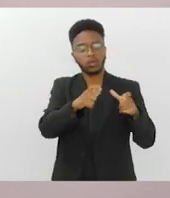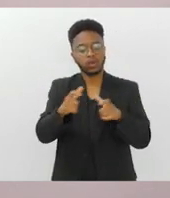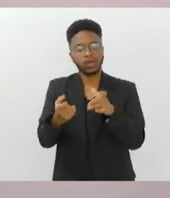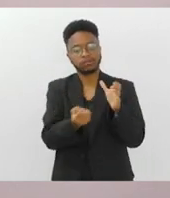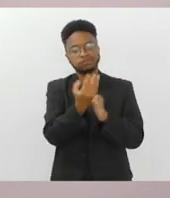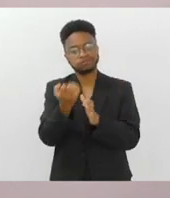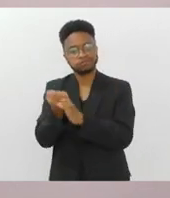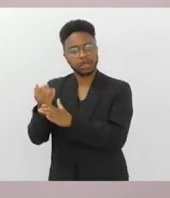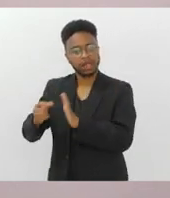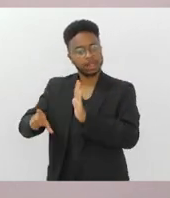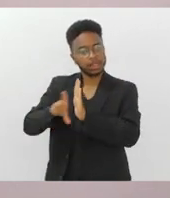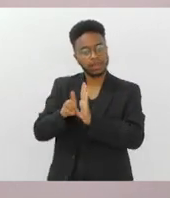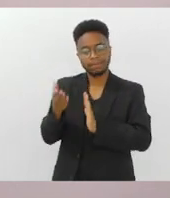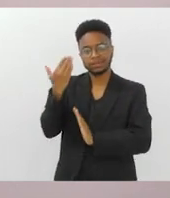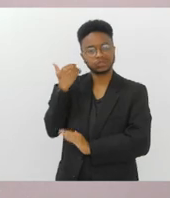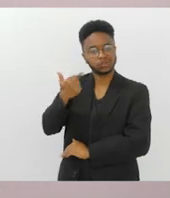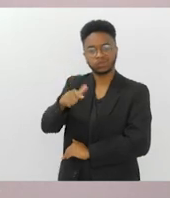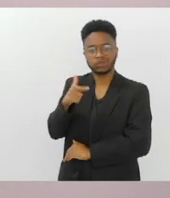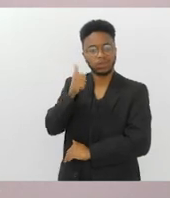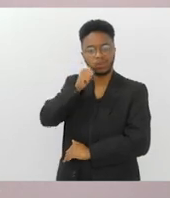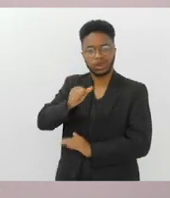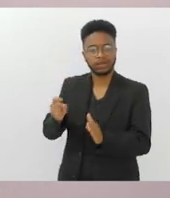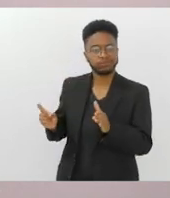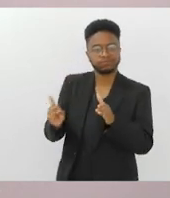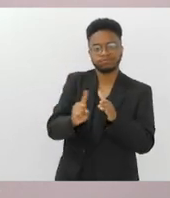legislativas não tinham mulheres